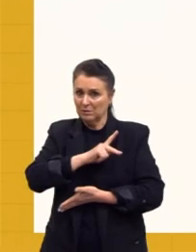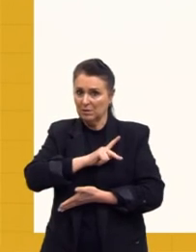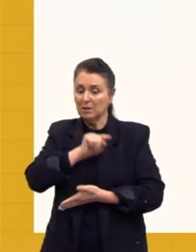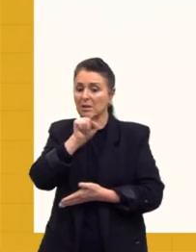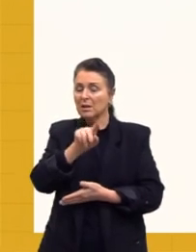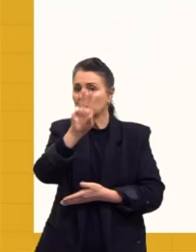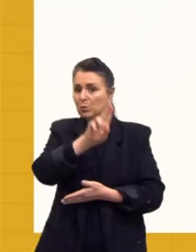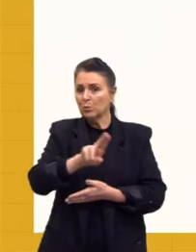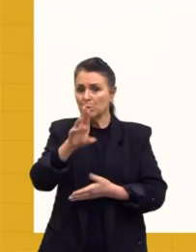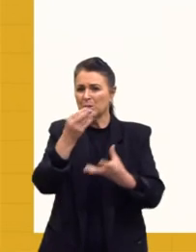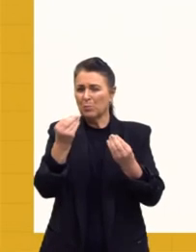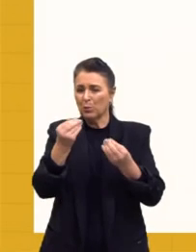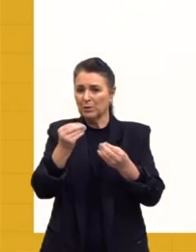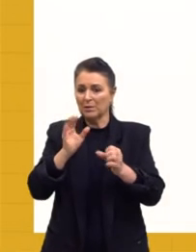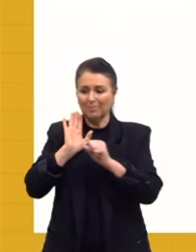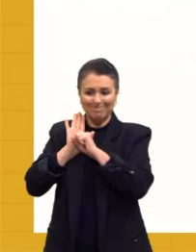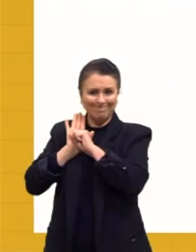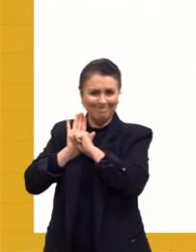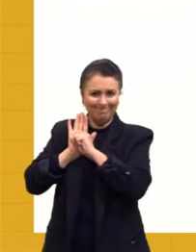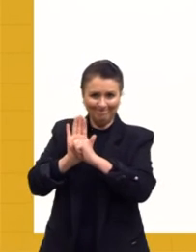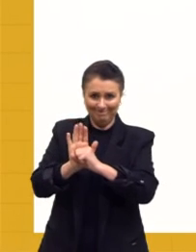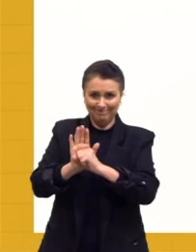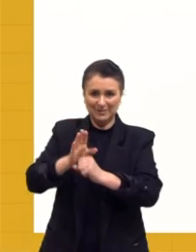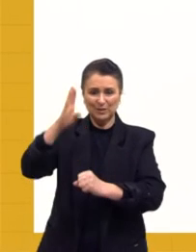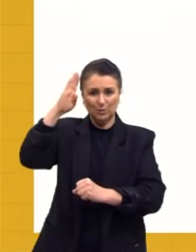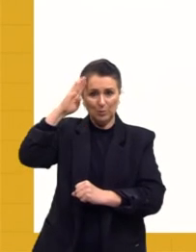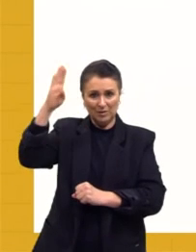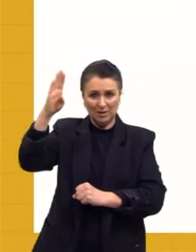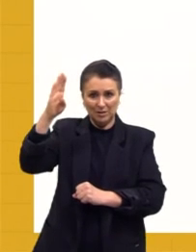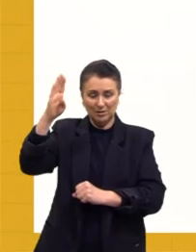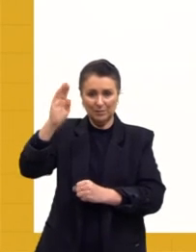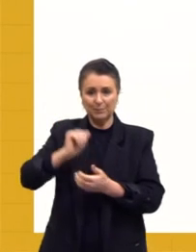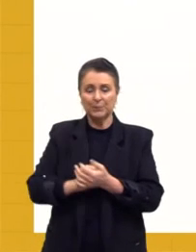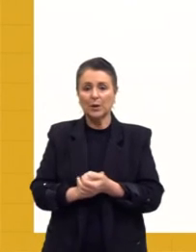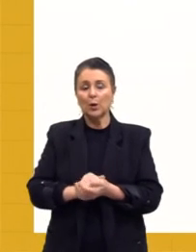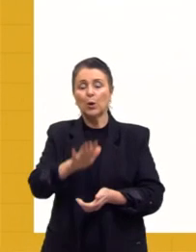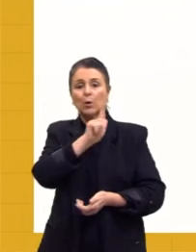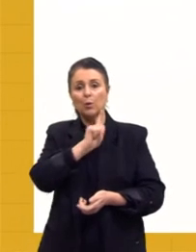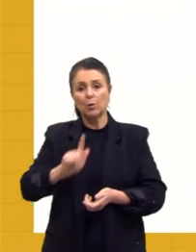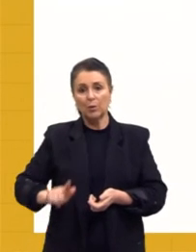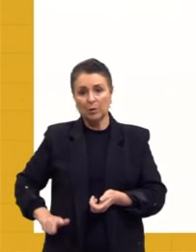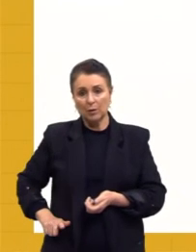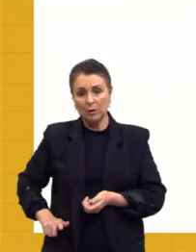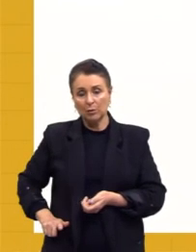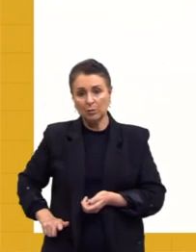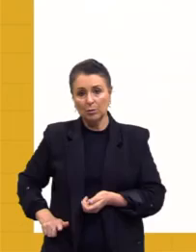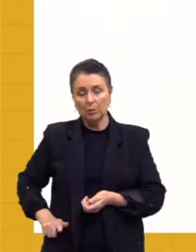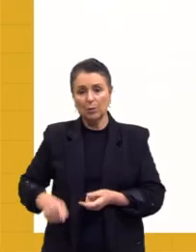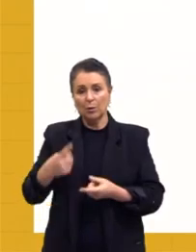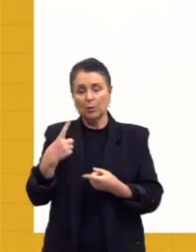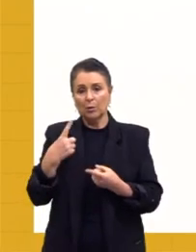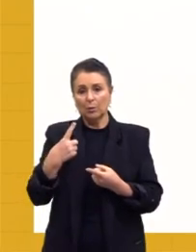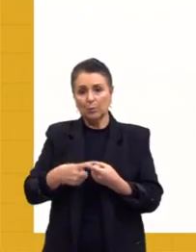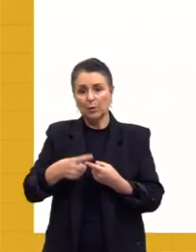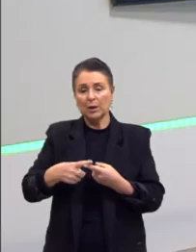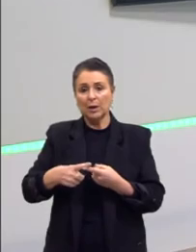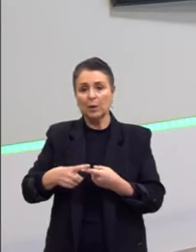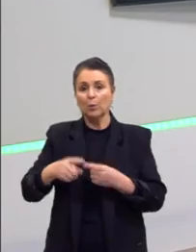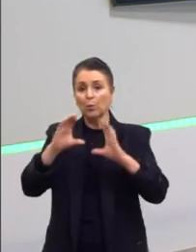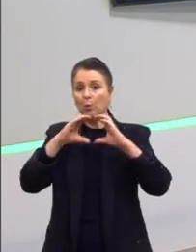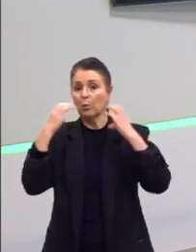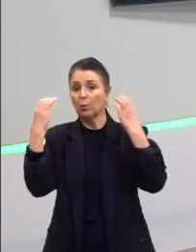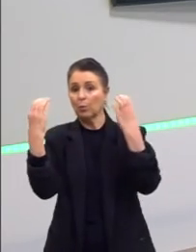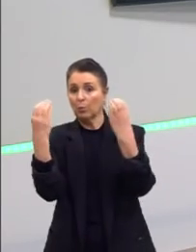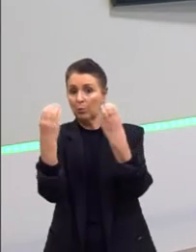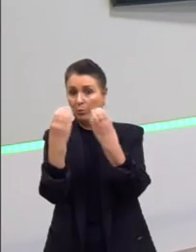muito essa questão da repressão né do exército entre outras coisas o governo porque o congresso aí